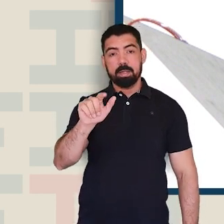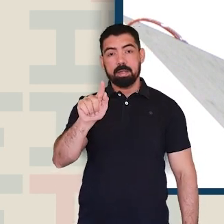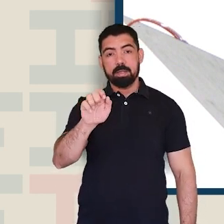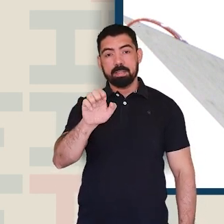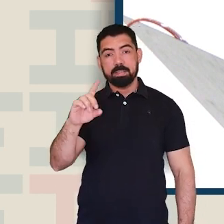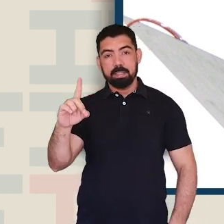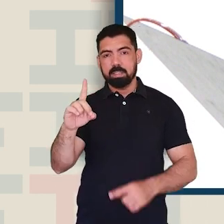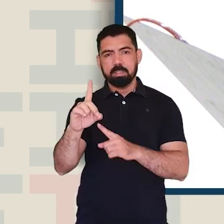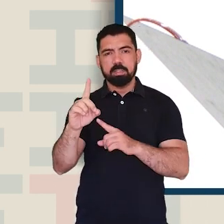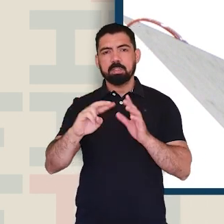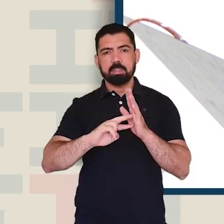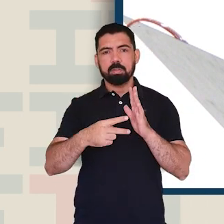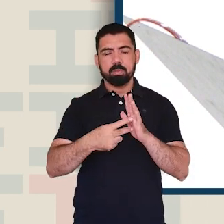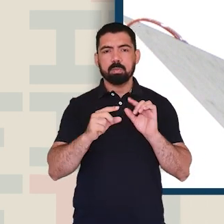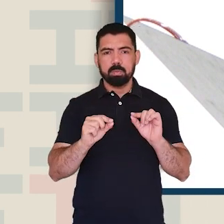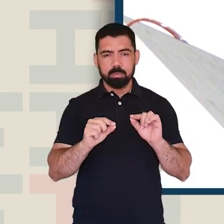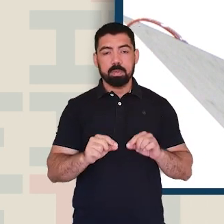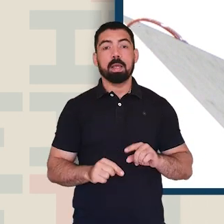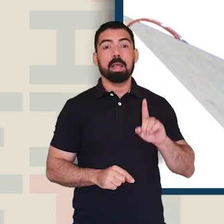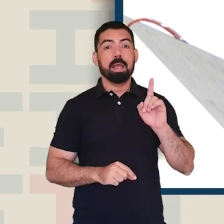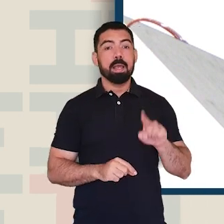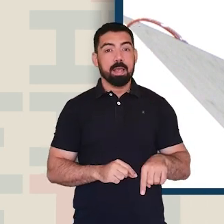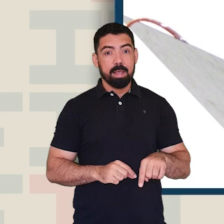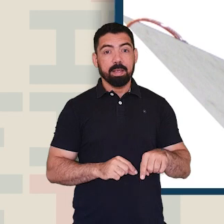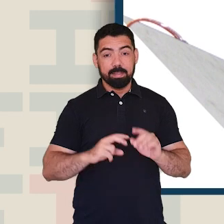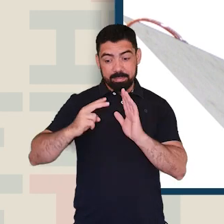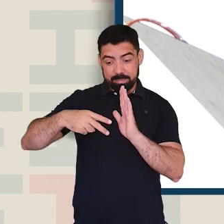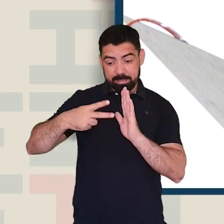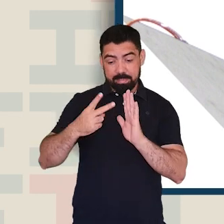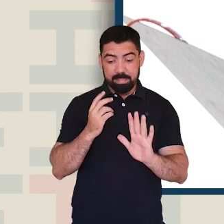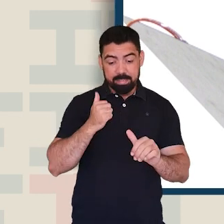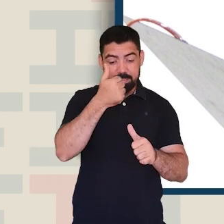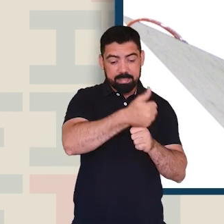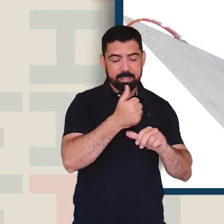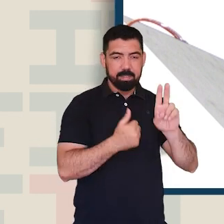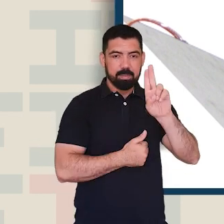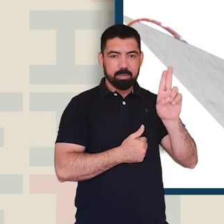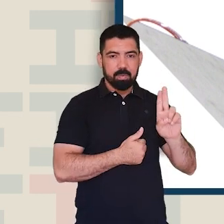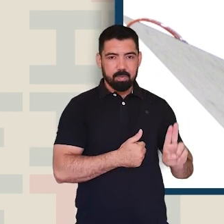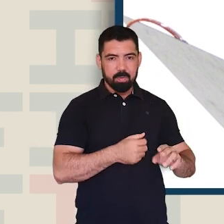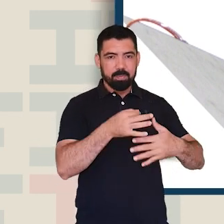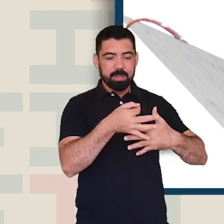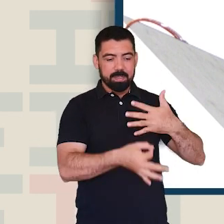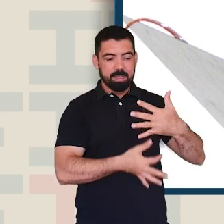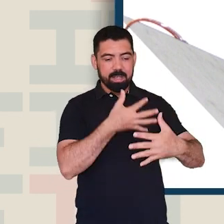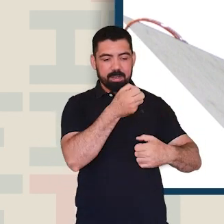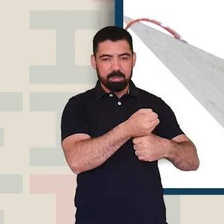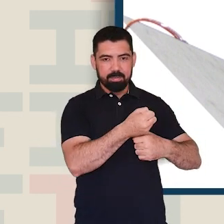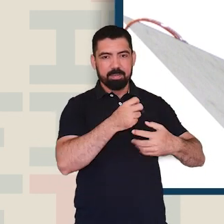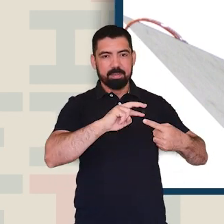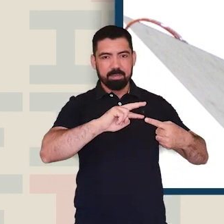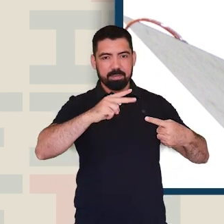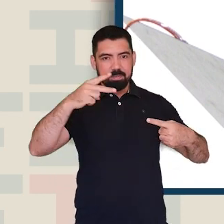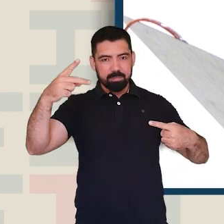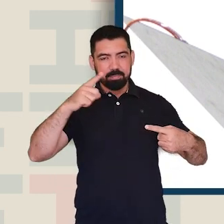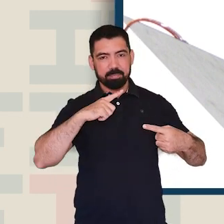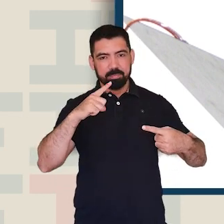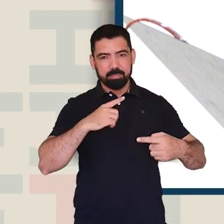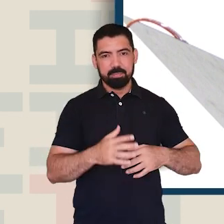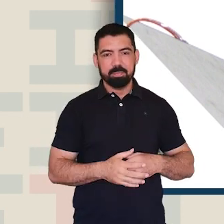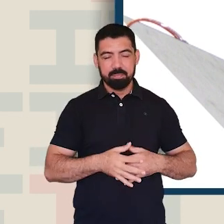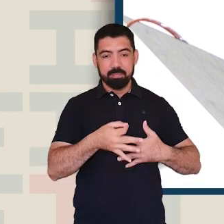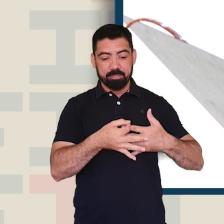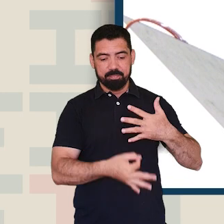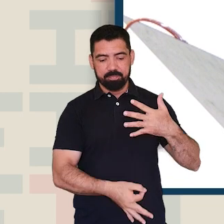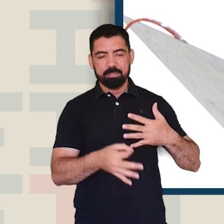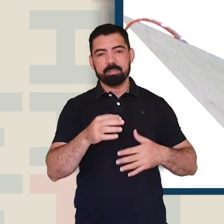mais é do que uma sigla em cima dos nomes de alguns acordes, que viraram moldes de acordes, né? O que a gente